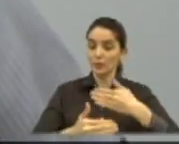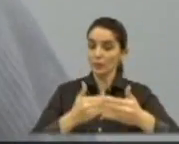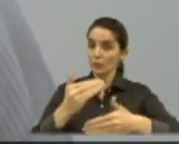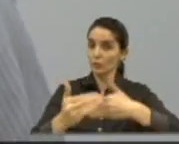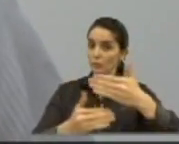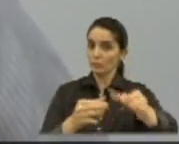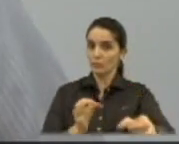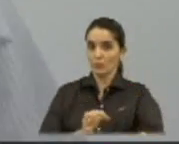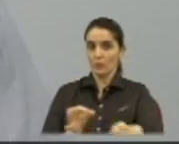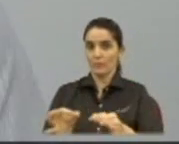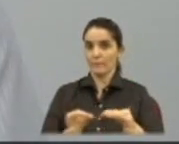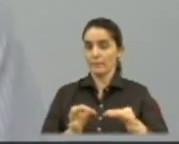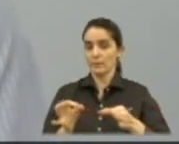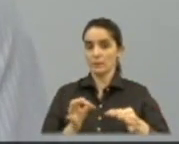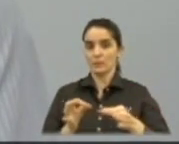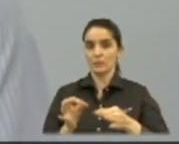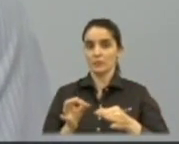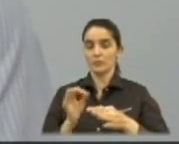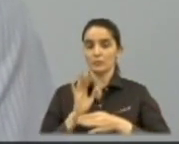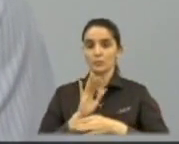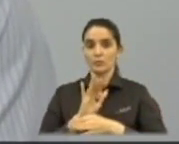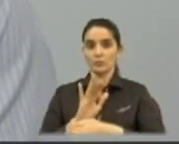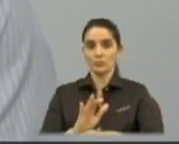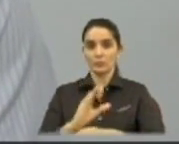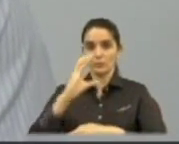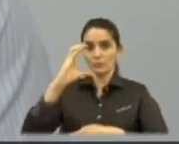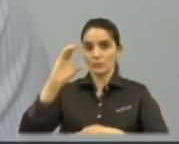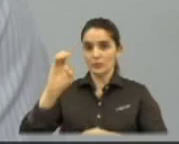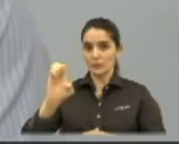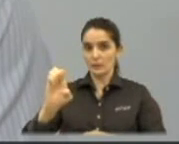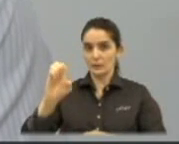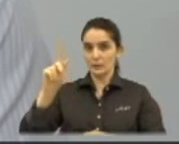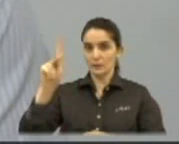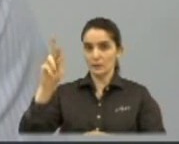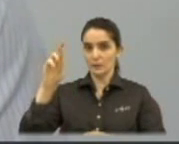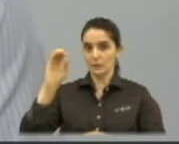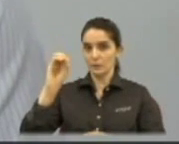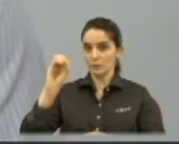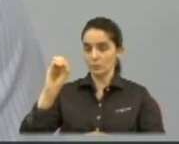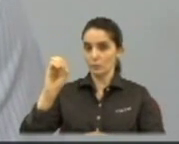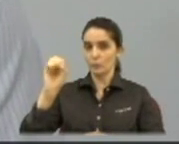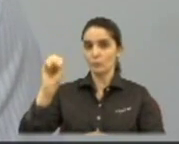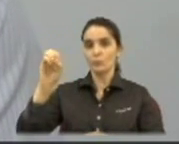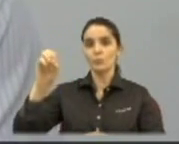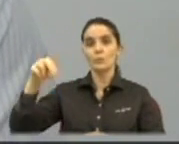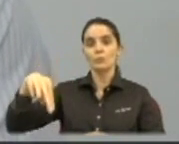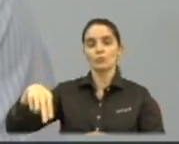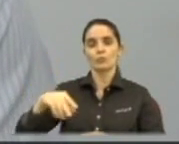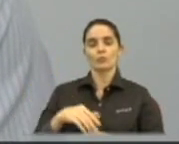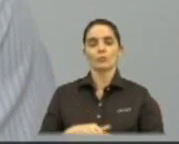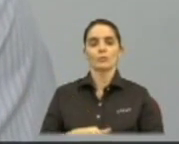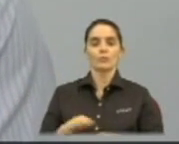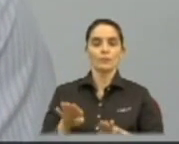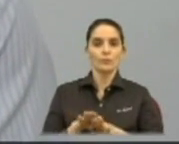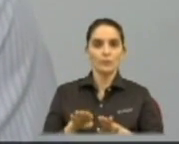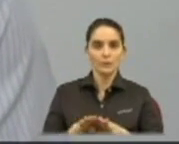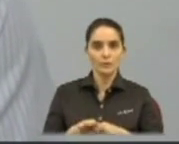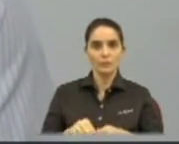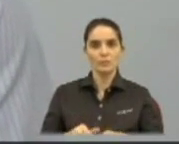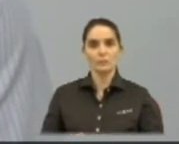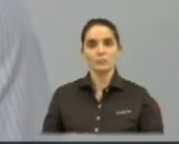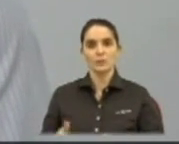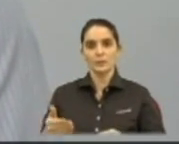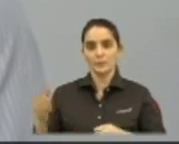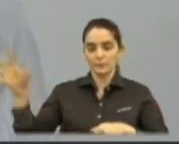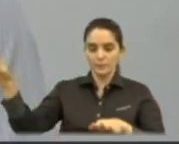e serviços e benefícios do CEPROSOM. E também o complemento da folha dos servidores e